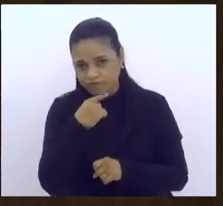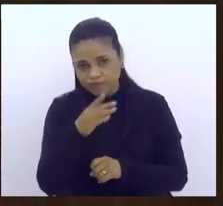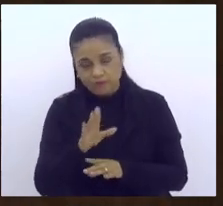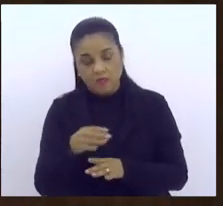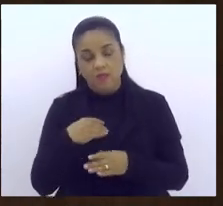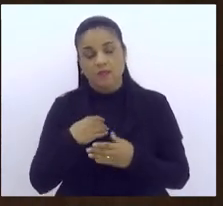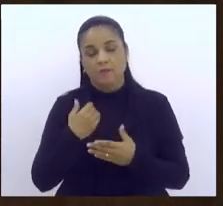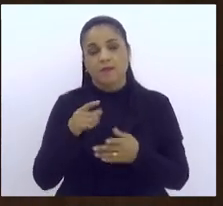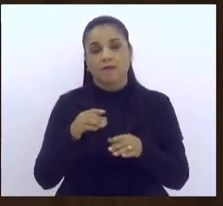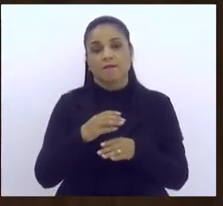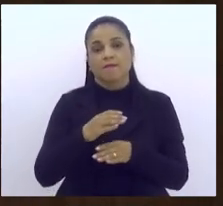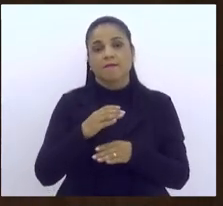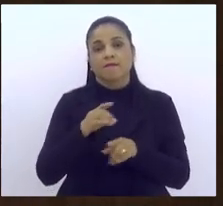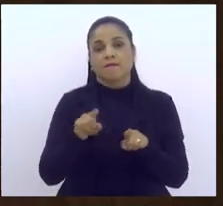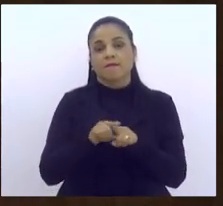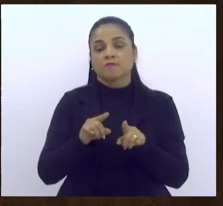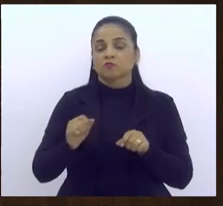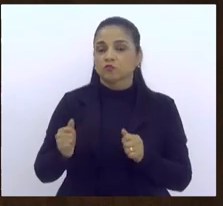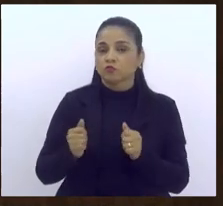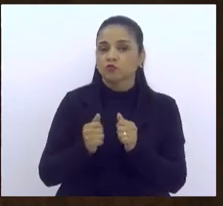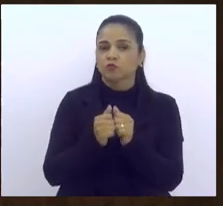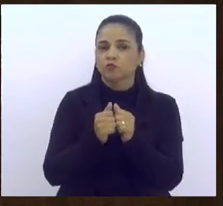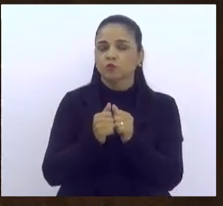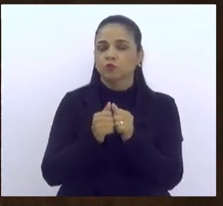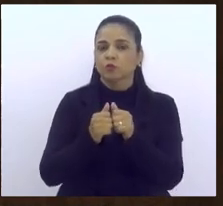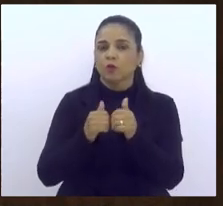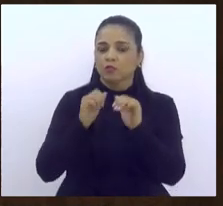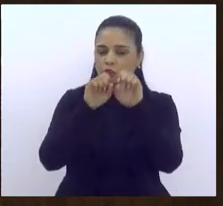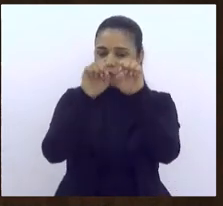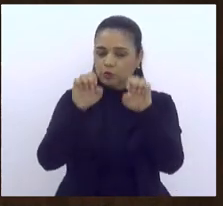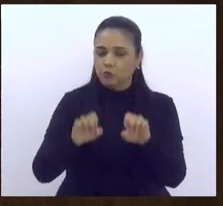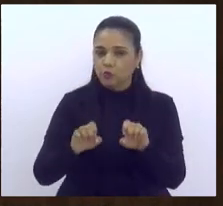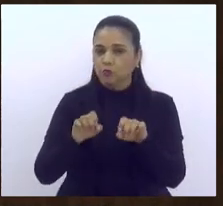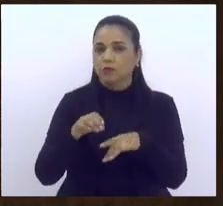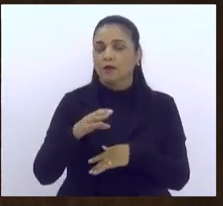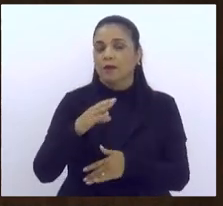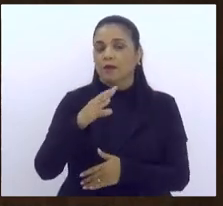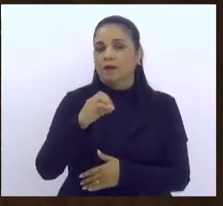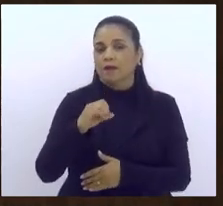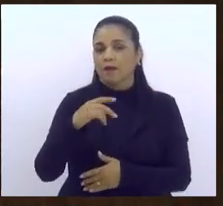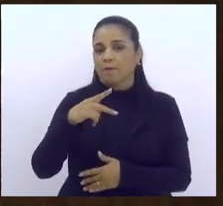capitalista brasileira, se forjou junto com a estrutura capitalista brasileira e coloca